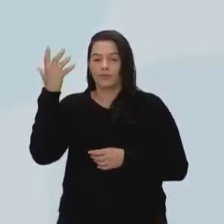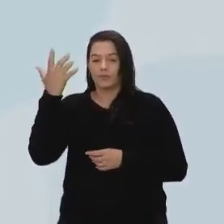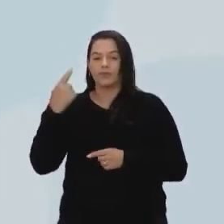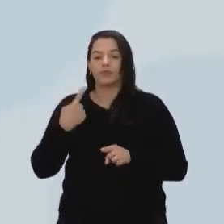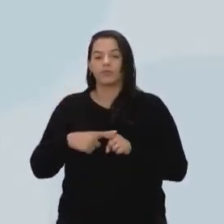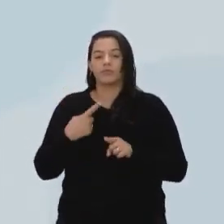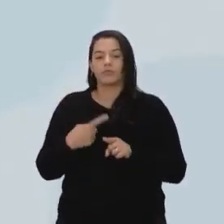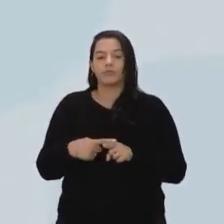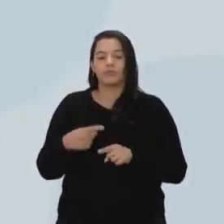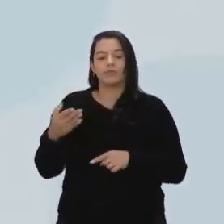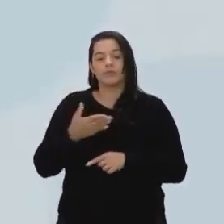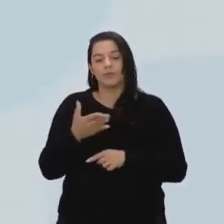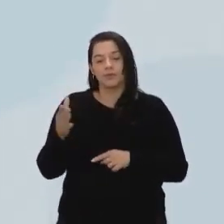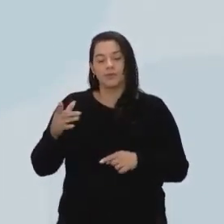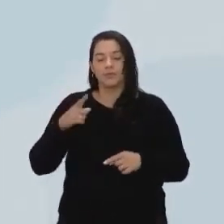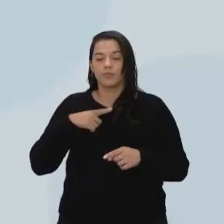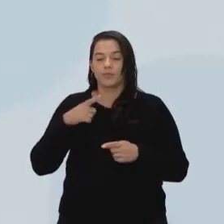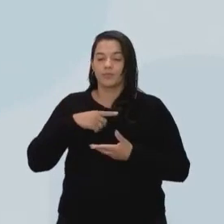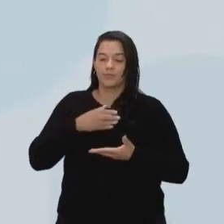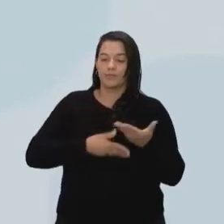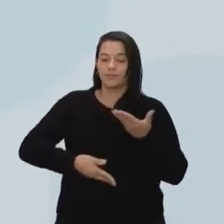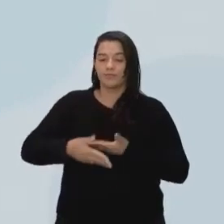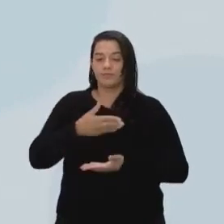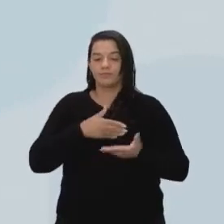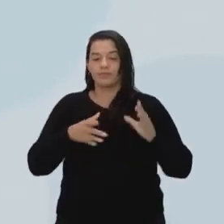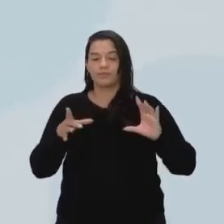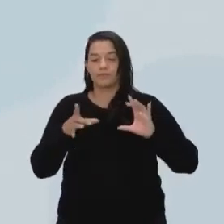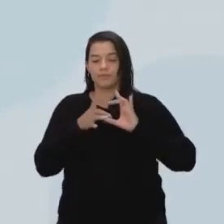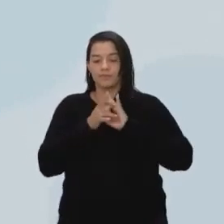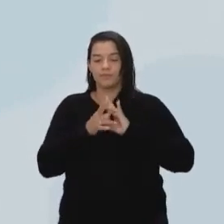em função dessas interações